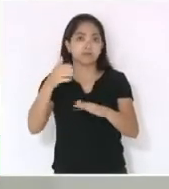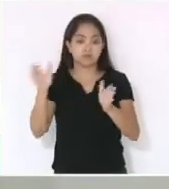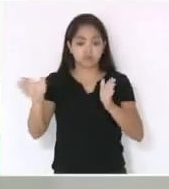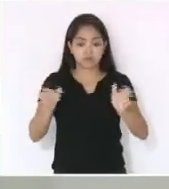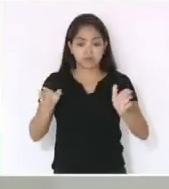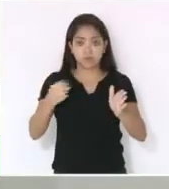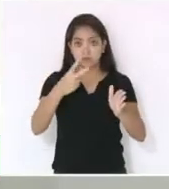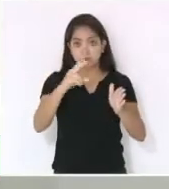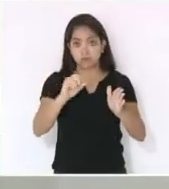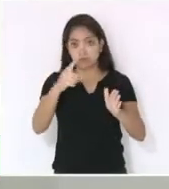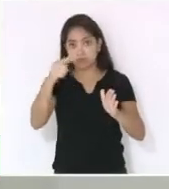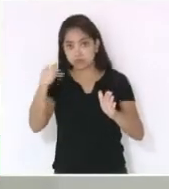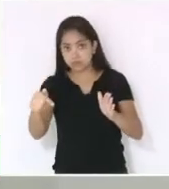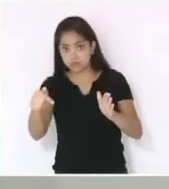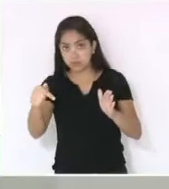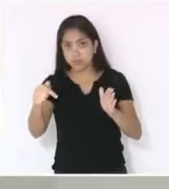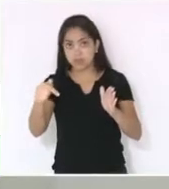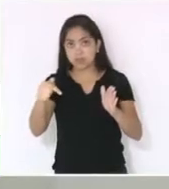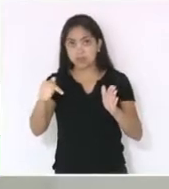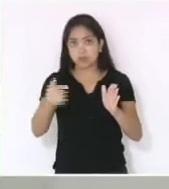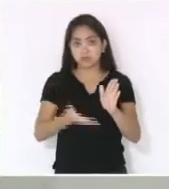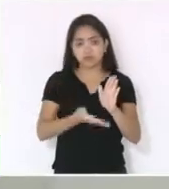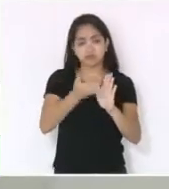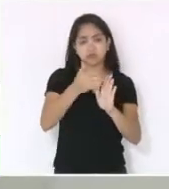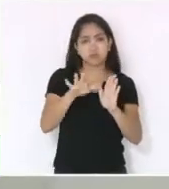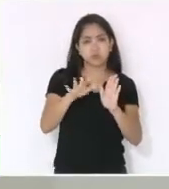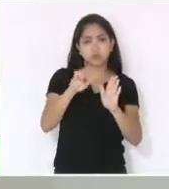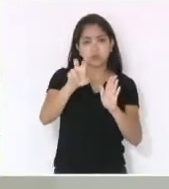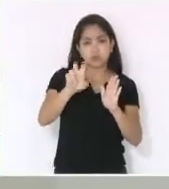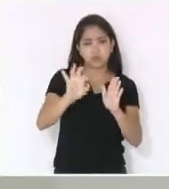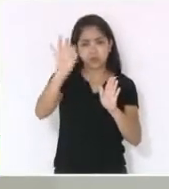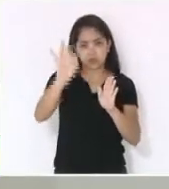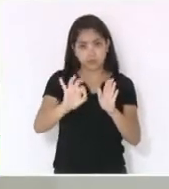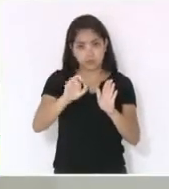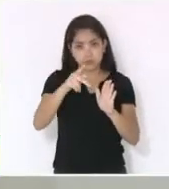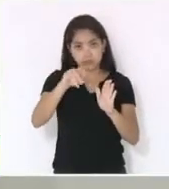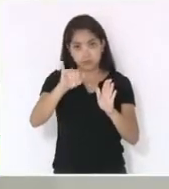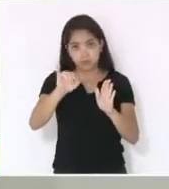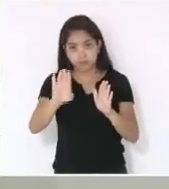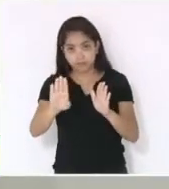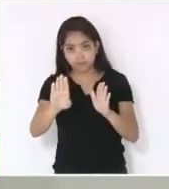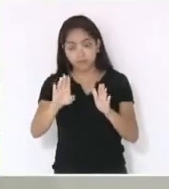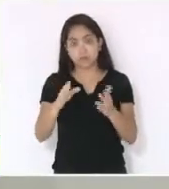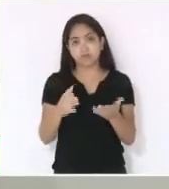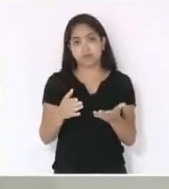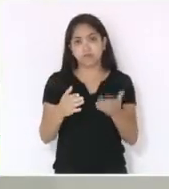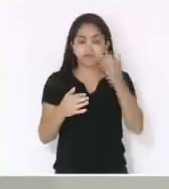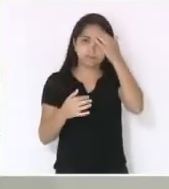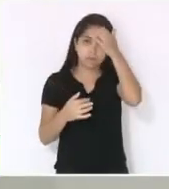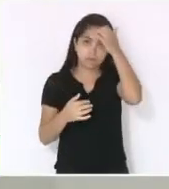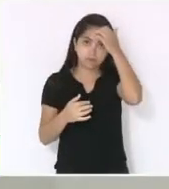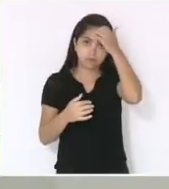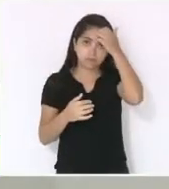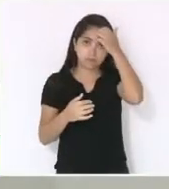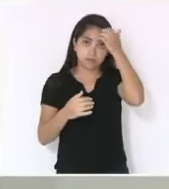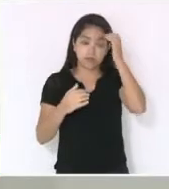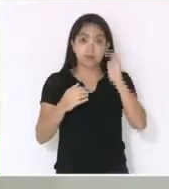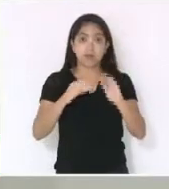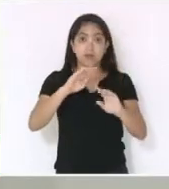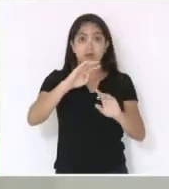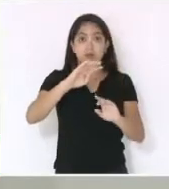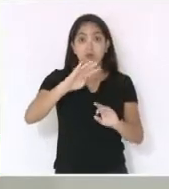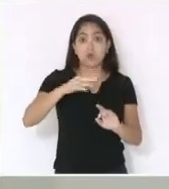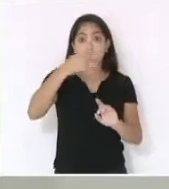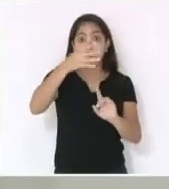crescimento de algo em torno de 5% do nosso PIB, sendo quatro vezes mais do